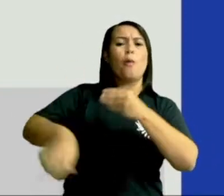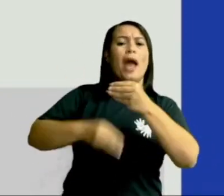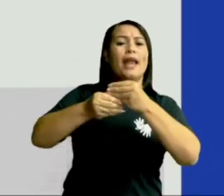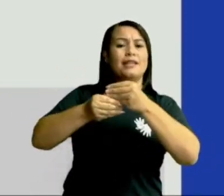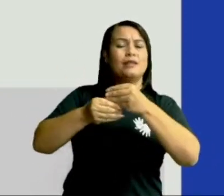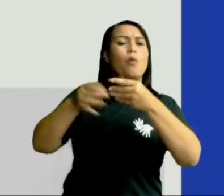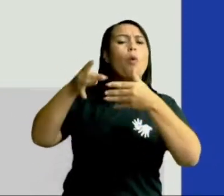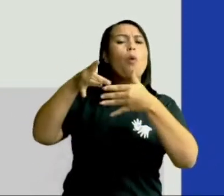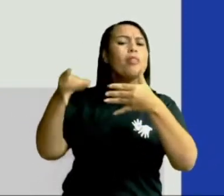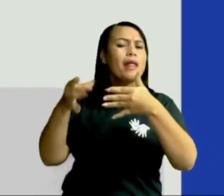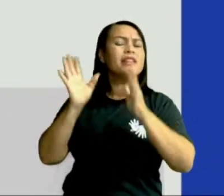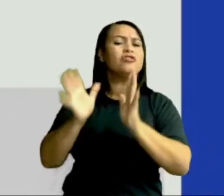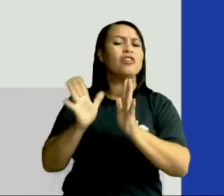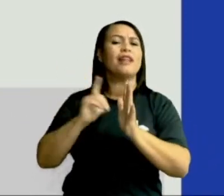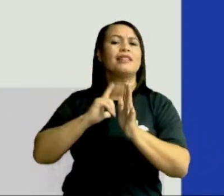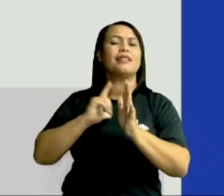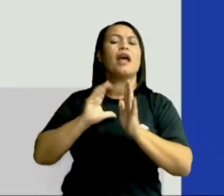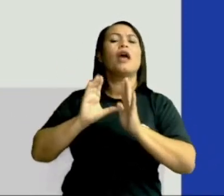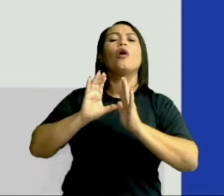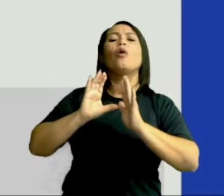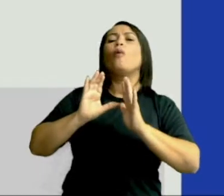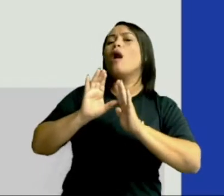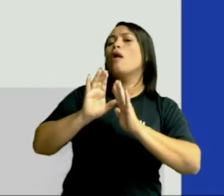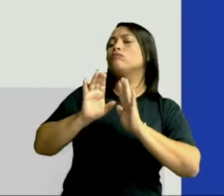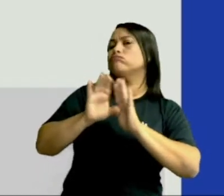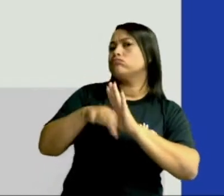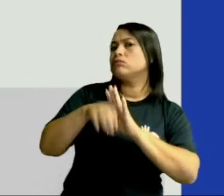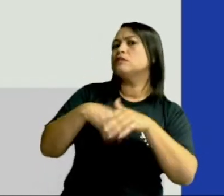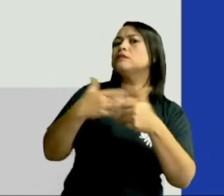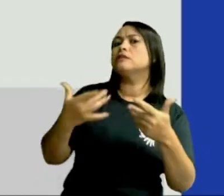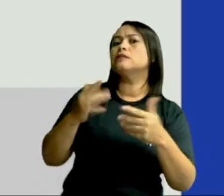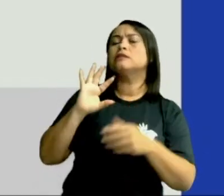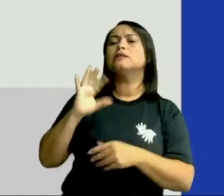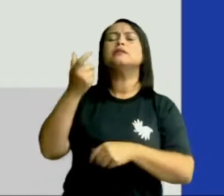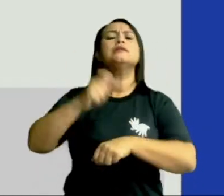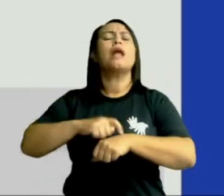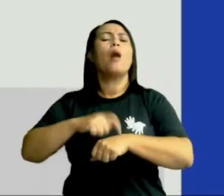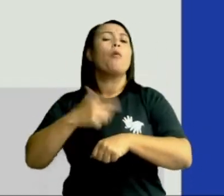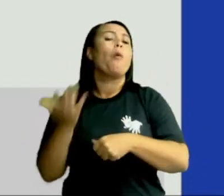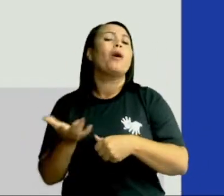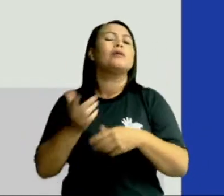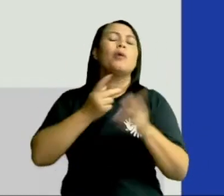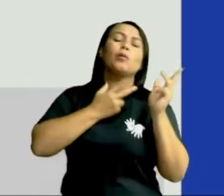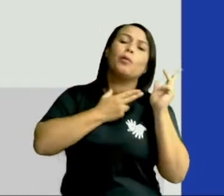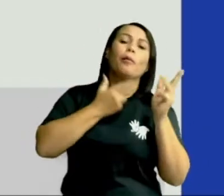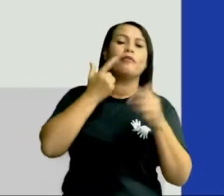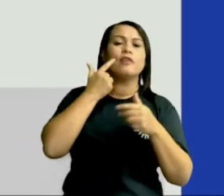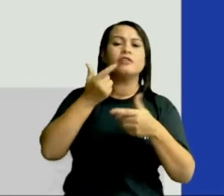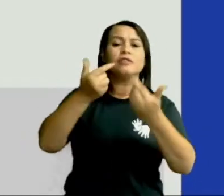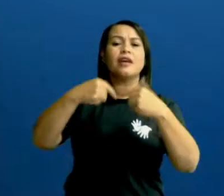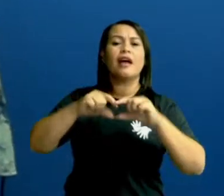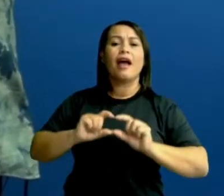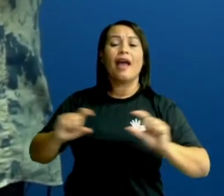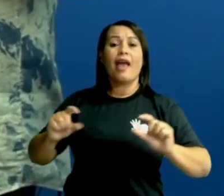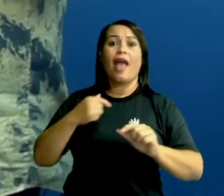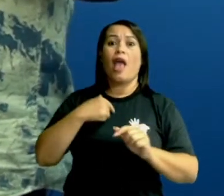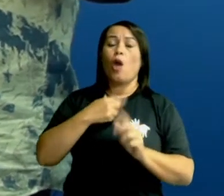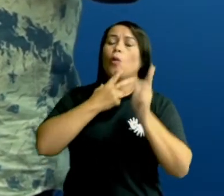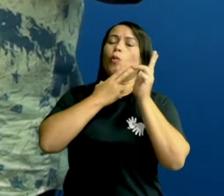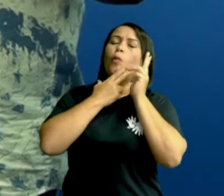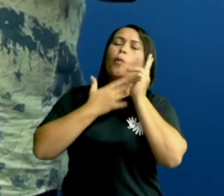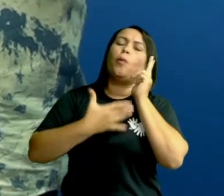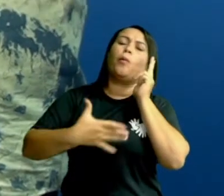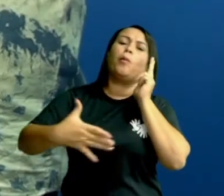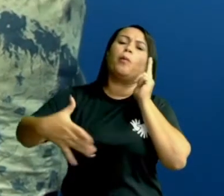um detalhe, uma circunstância de tempo. Ou seja, quando foi que eu dormi? E aqui, ó, eu dormi